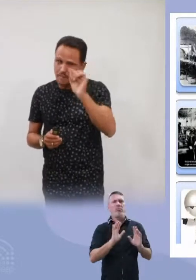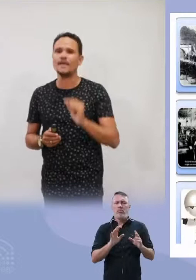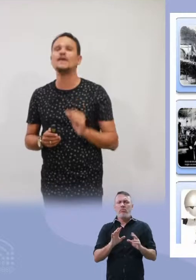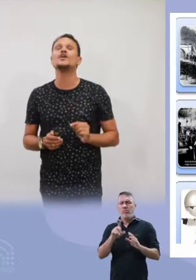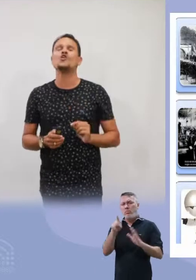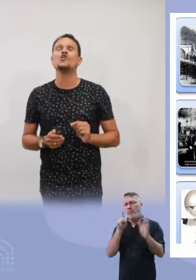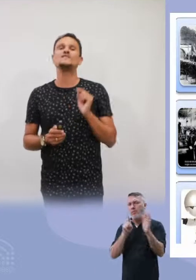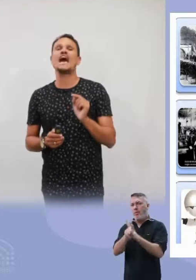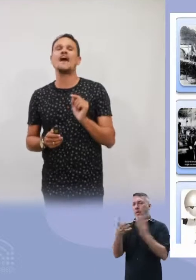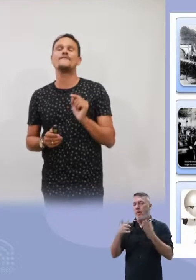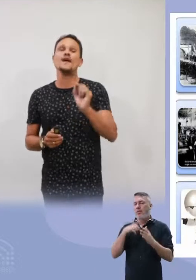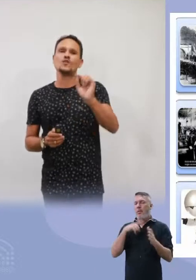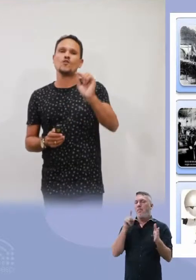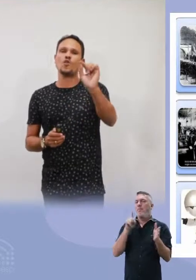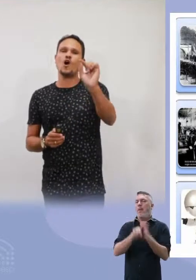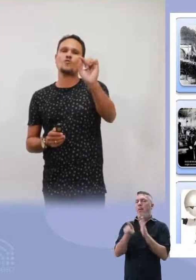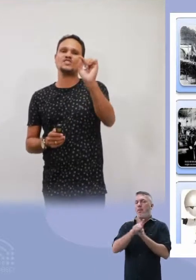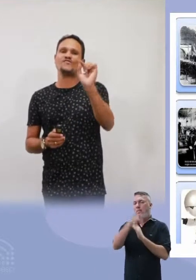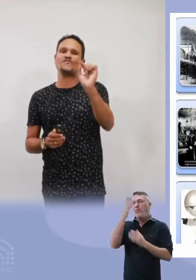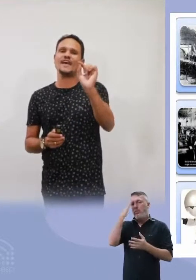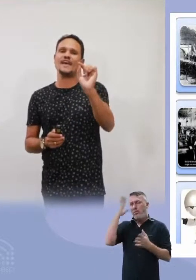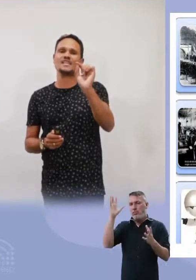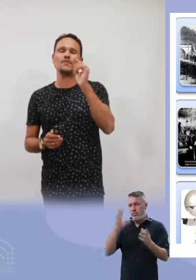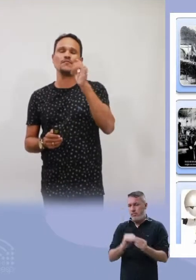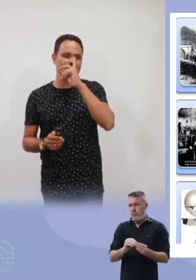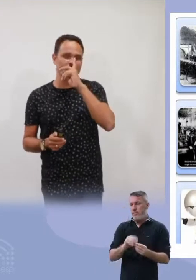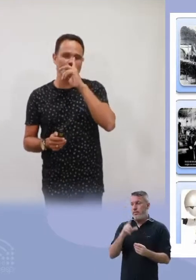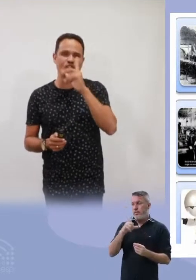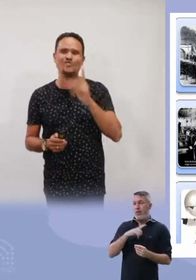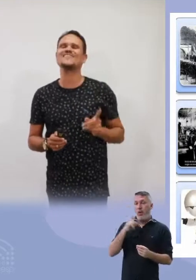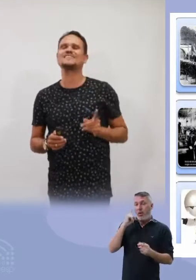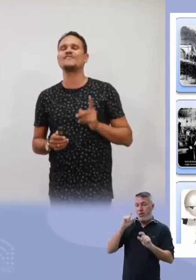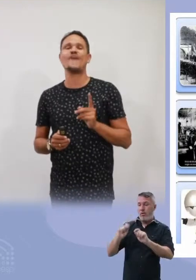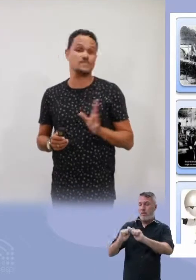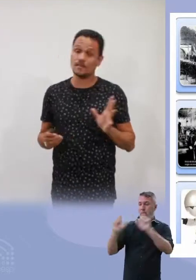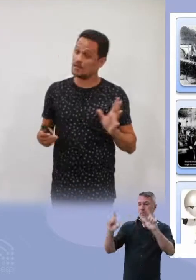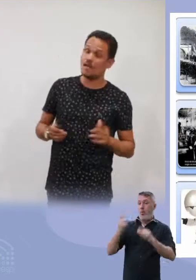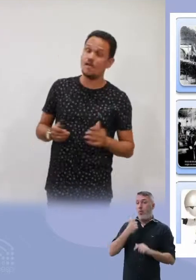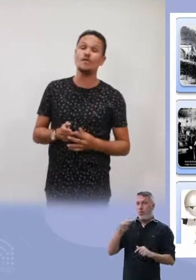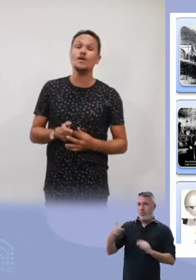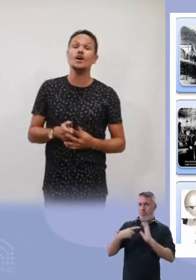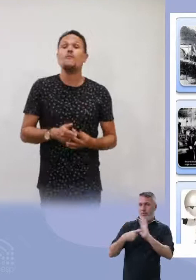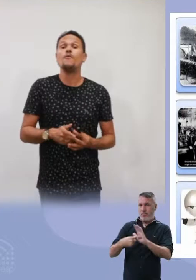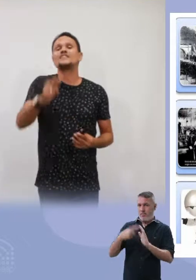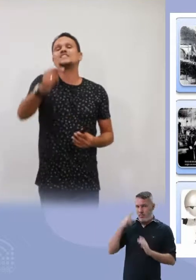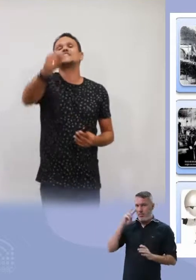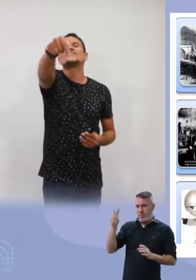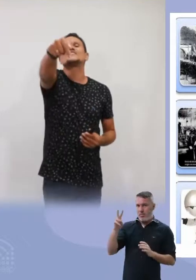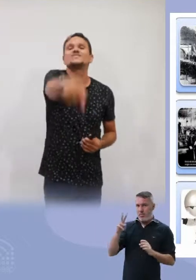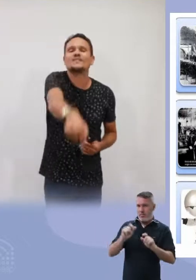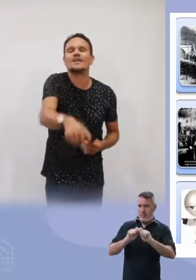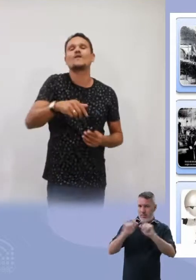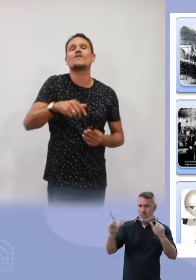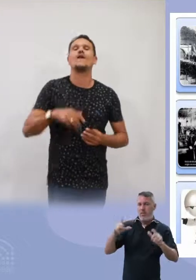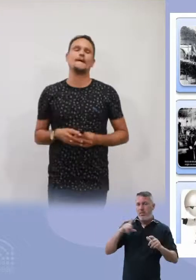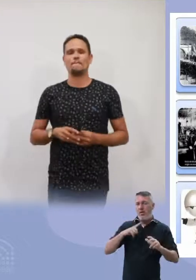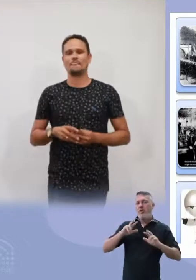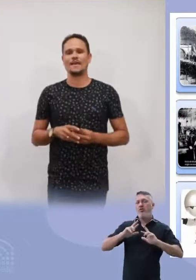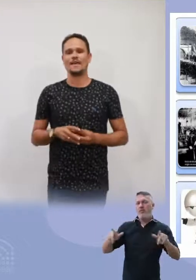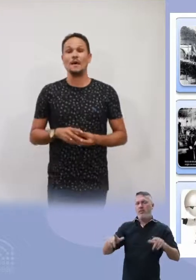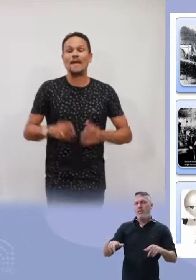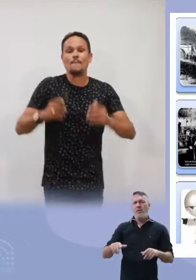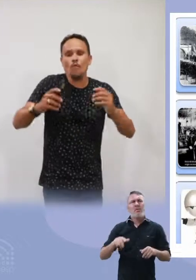última lâmina aí, observe que eu coloco a diferença. Professor, você não falou de terceira fase. Não, porque a terceira fase você está aqui